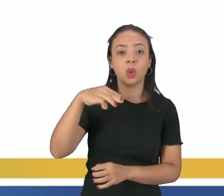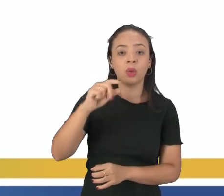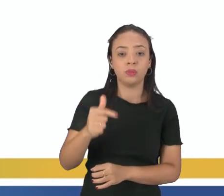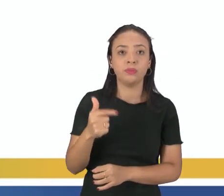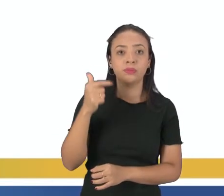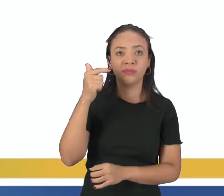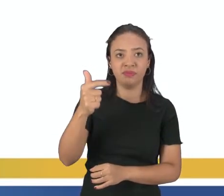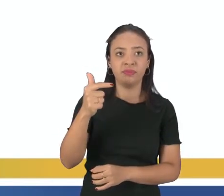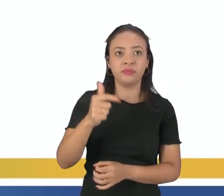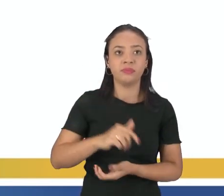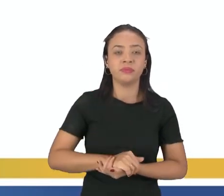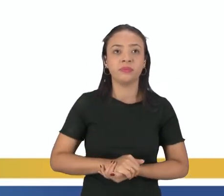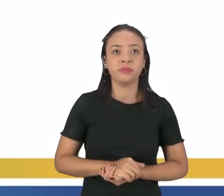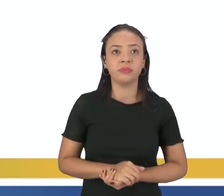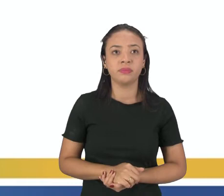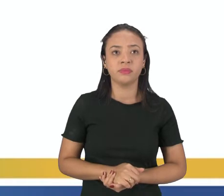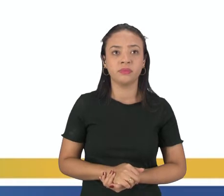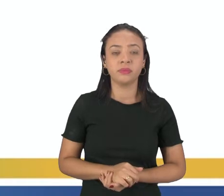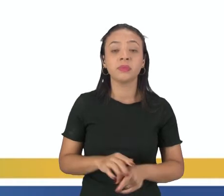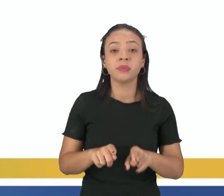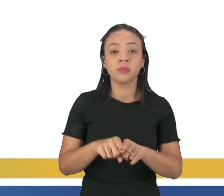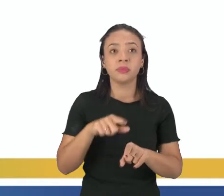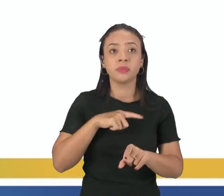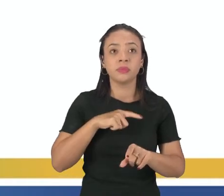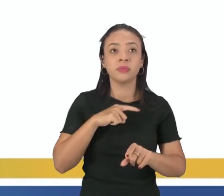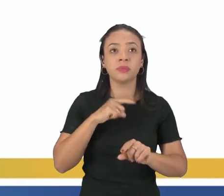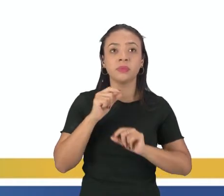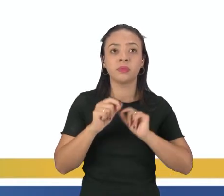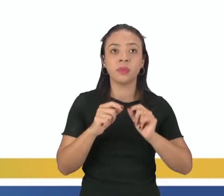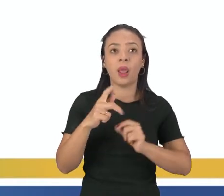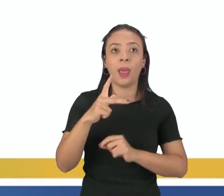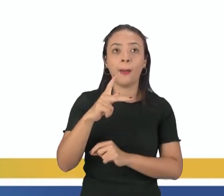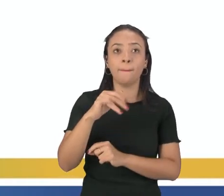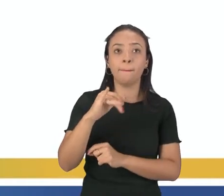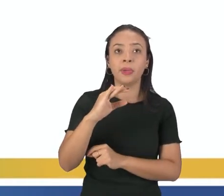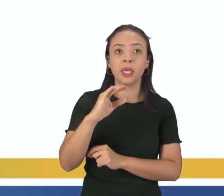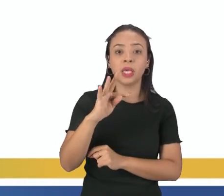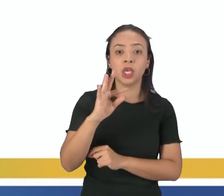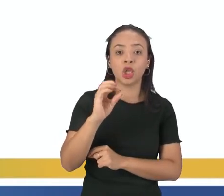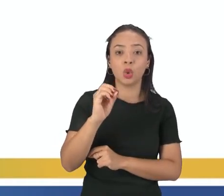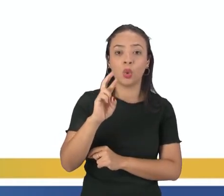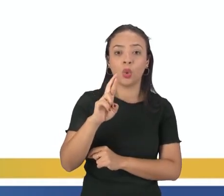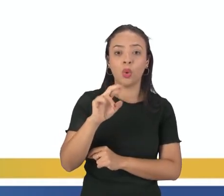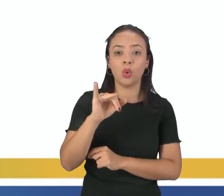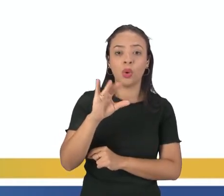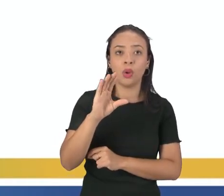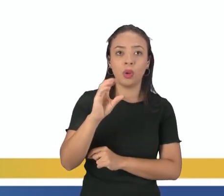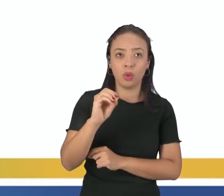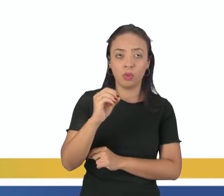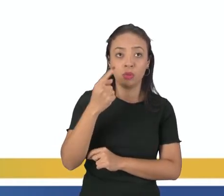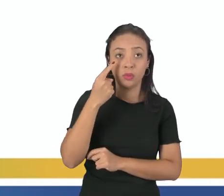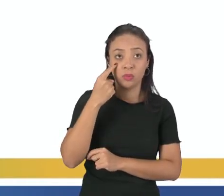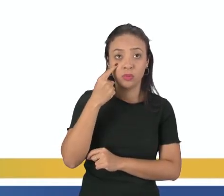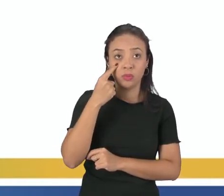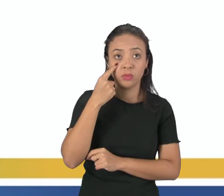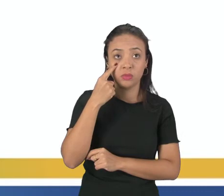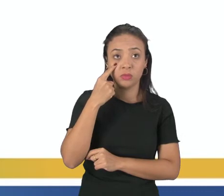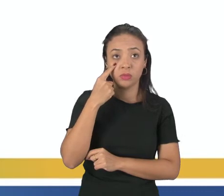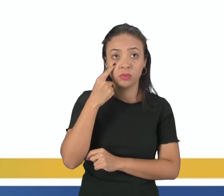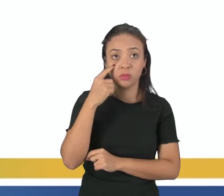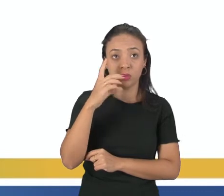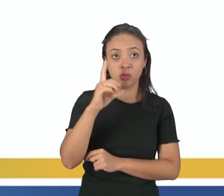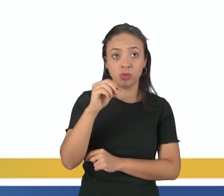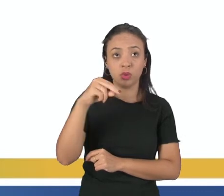quadrados. E eu também tenho aqueles gráficos que é chamado de gráficos pictóricos. Observe. Dona Florinda é